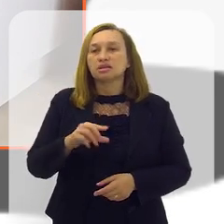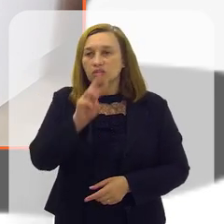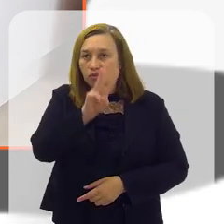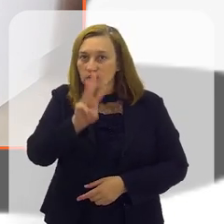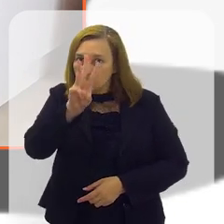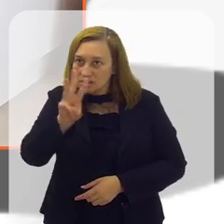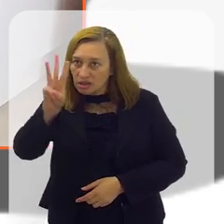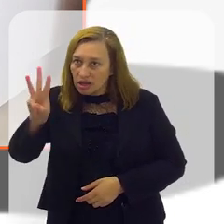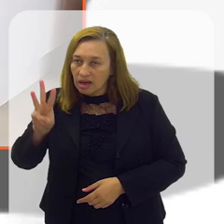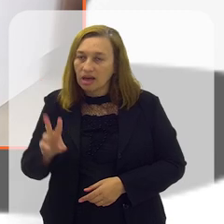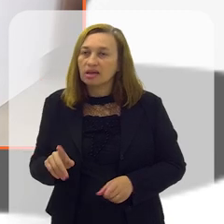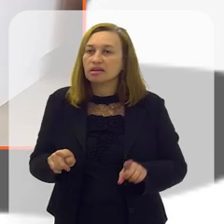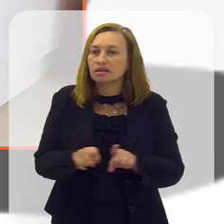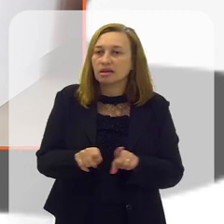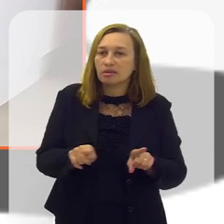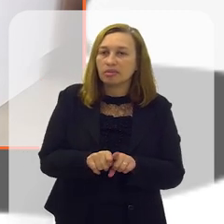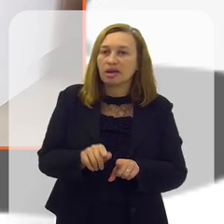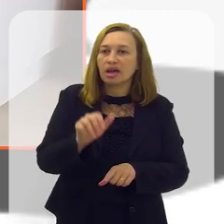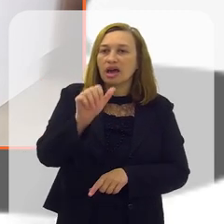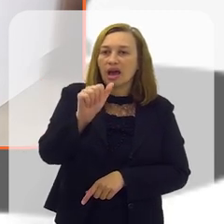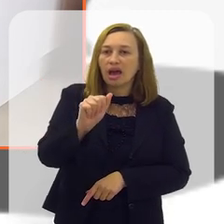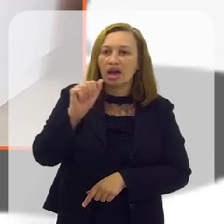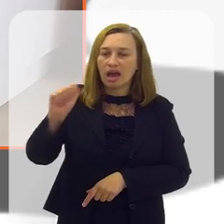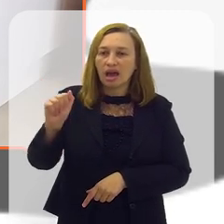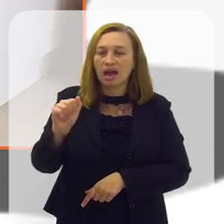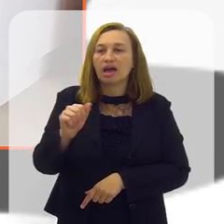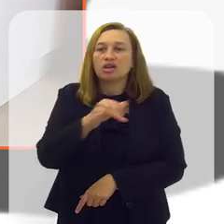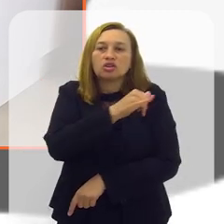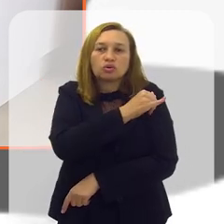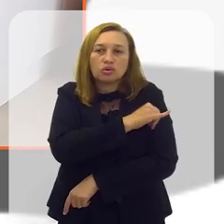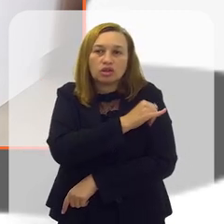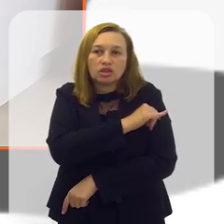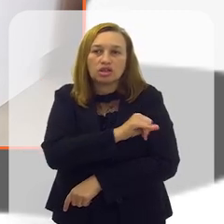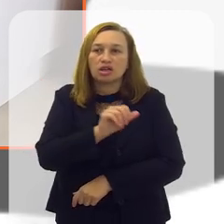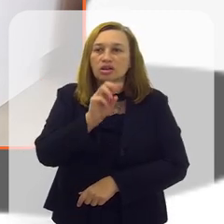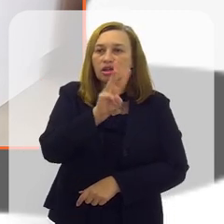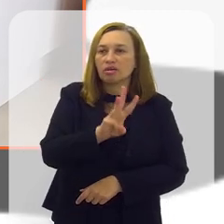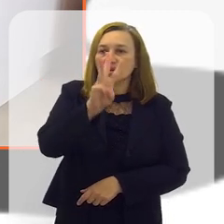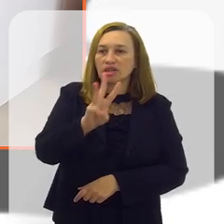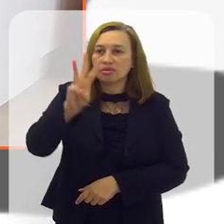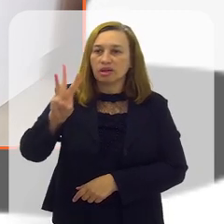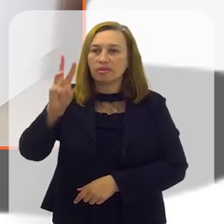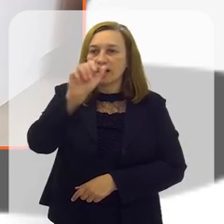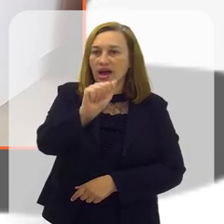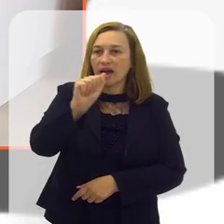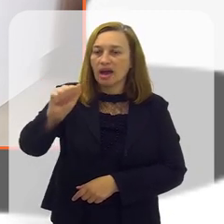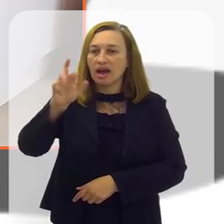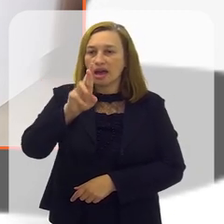E existe o site, que é do AA do Rio de Janeiro, que é o